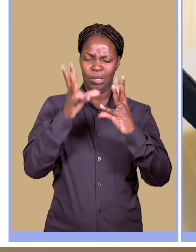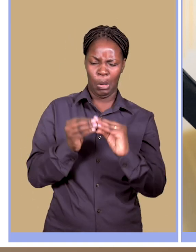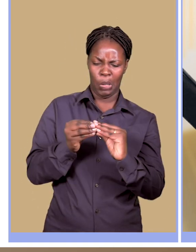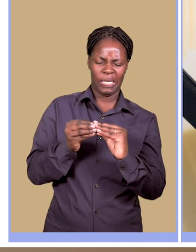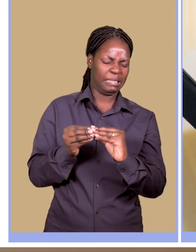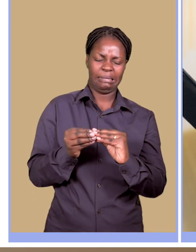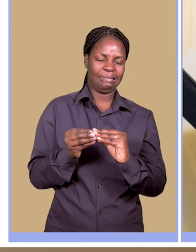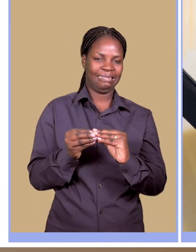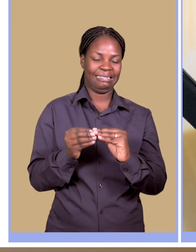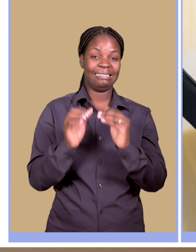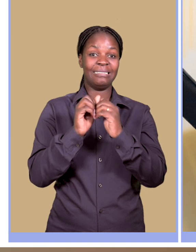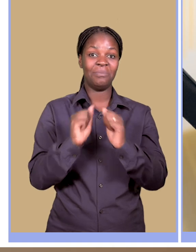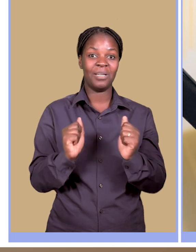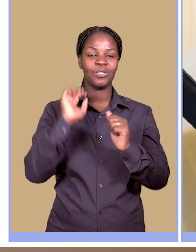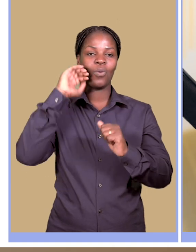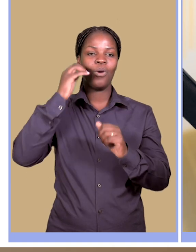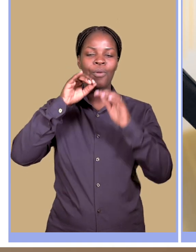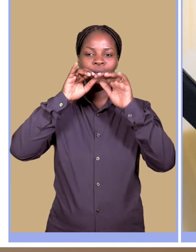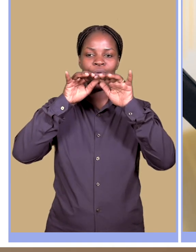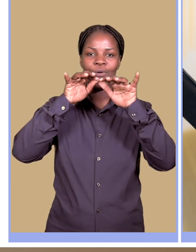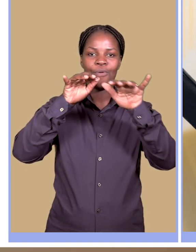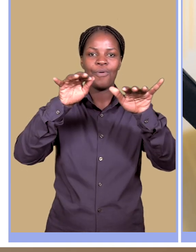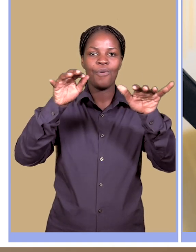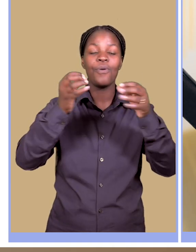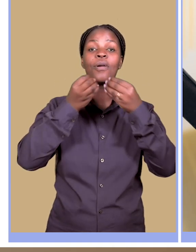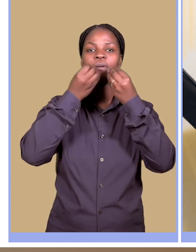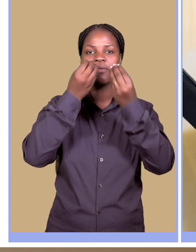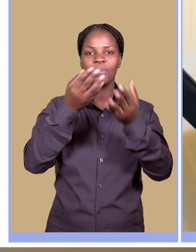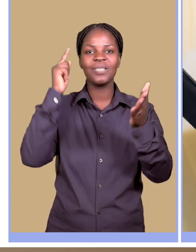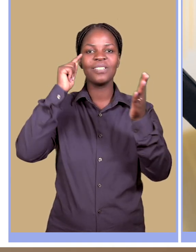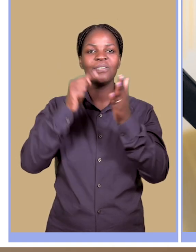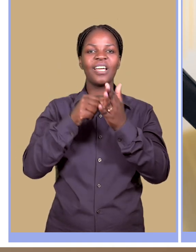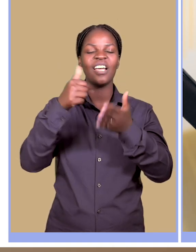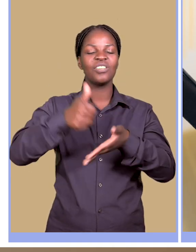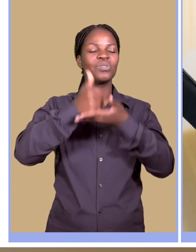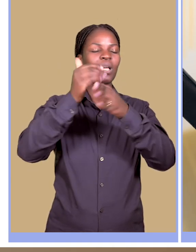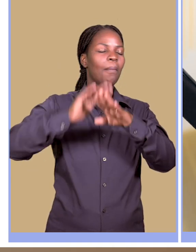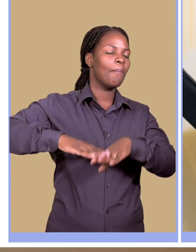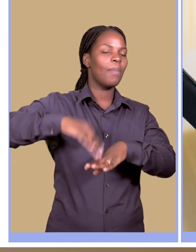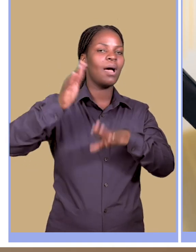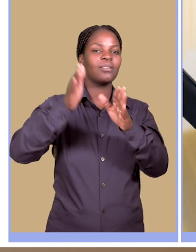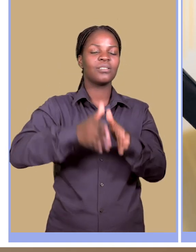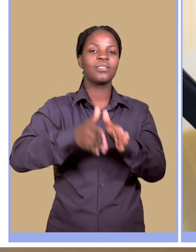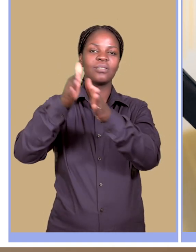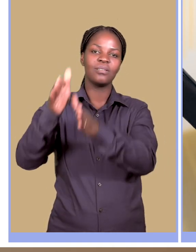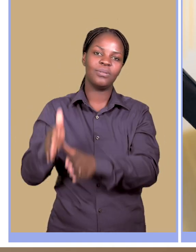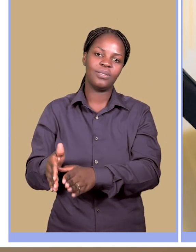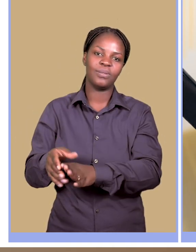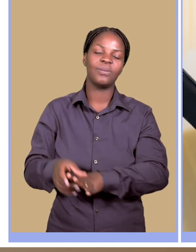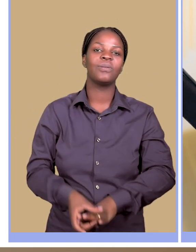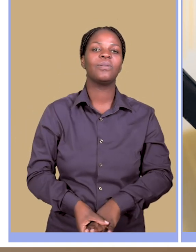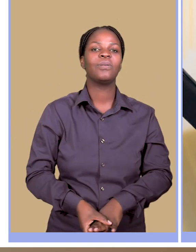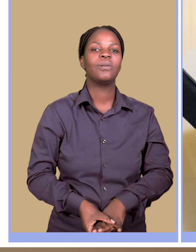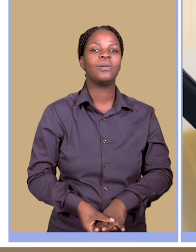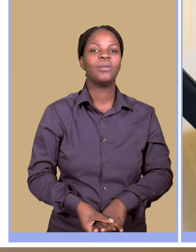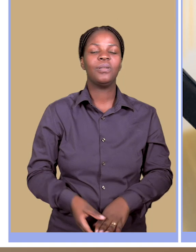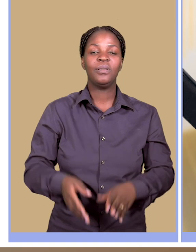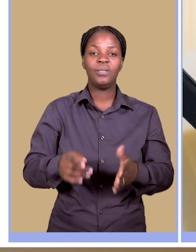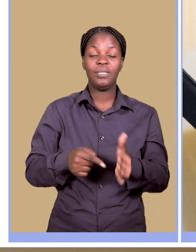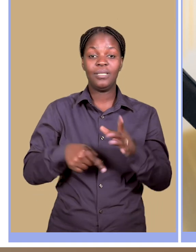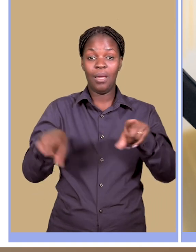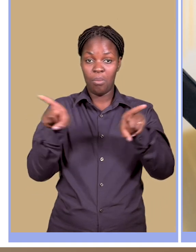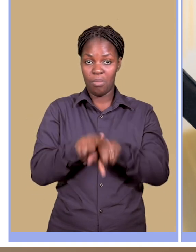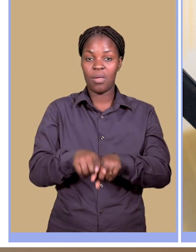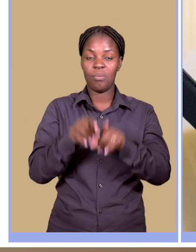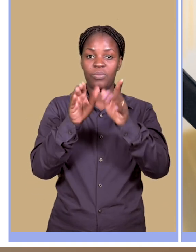quanto mais massificarmos os meios de comunicação, obviamente estamos a conseguir alcançar mais pessoas, incluindo, vamos dizer, as pessoas